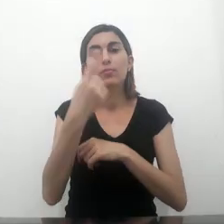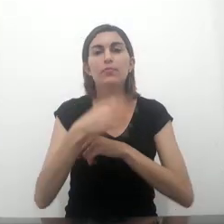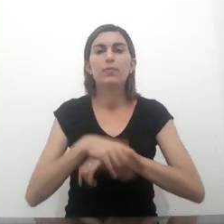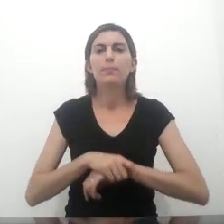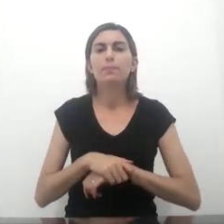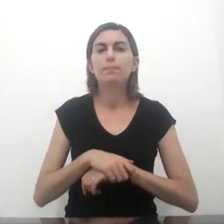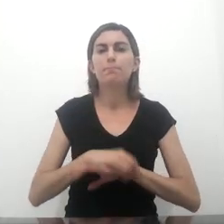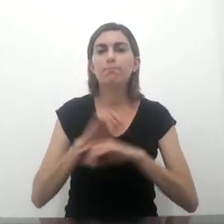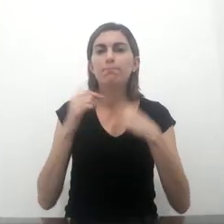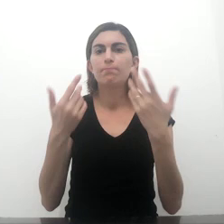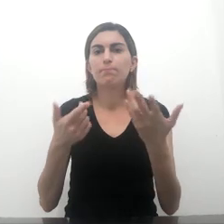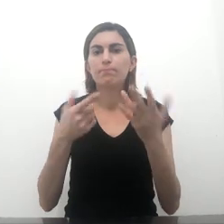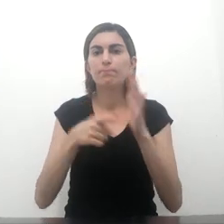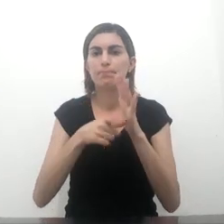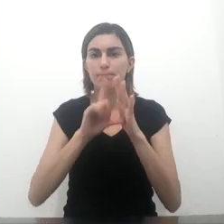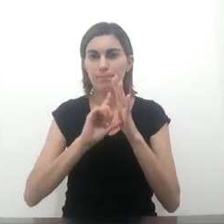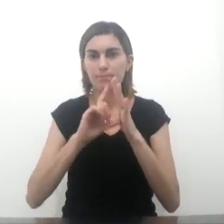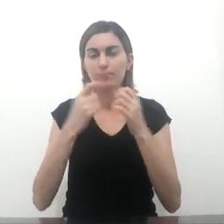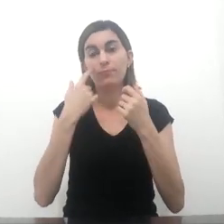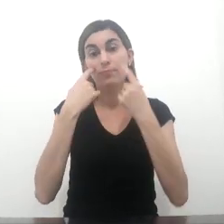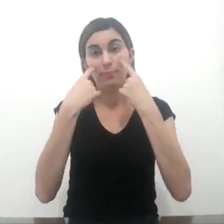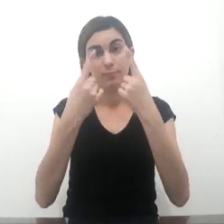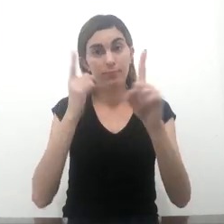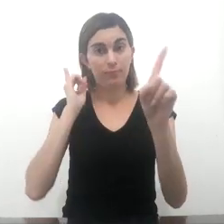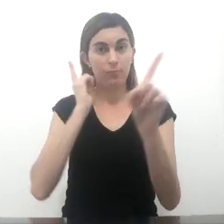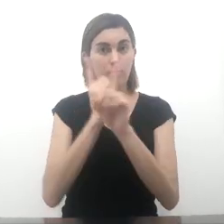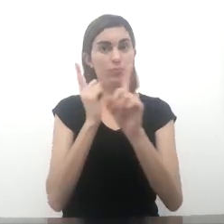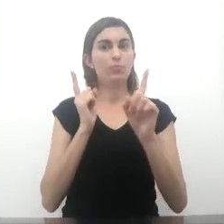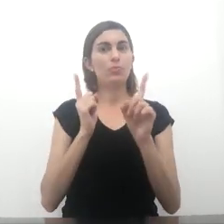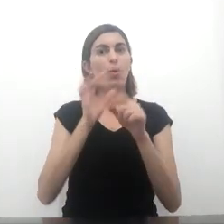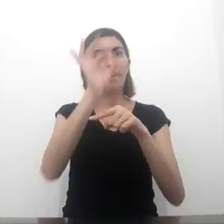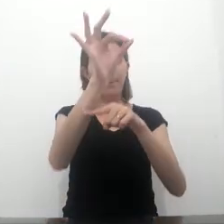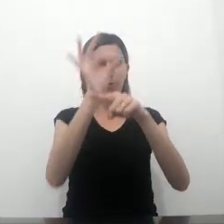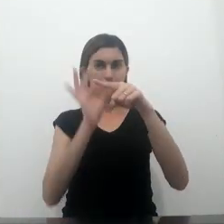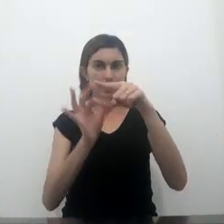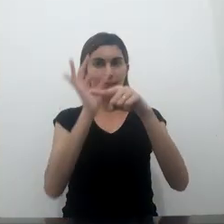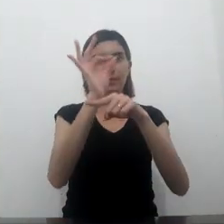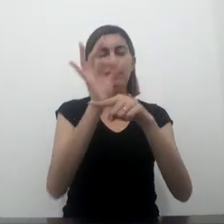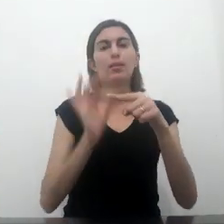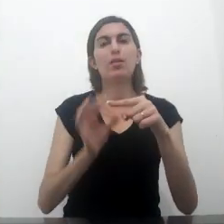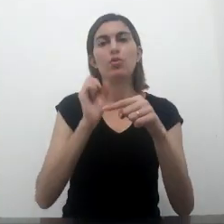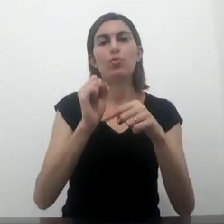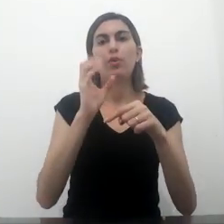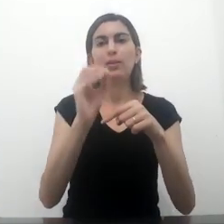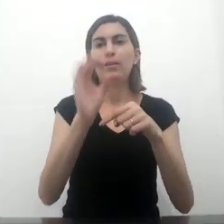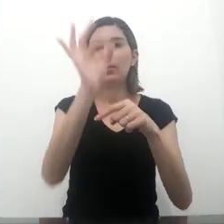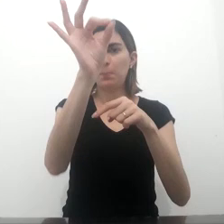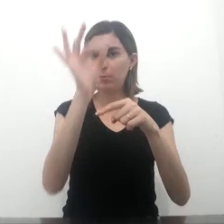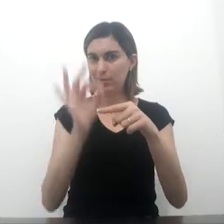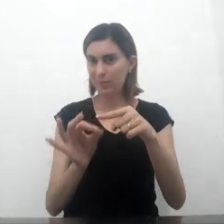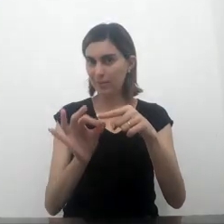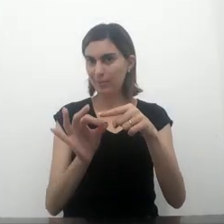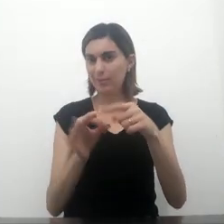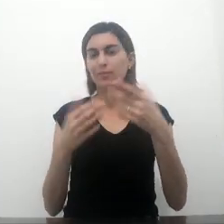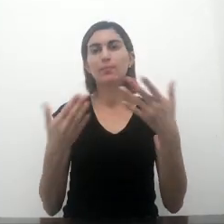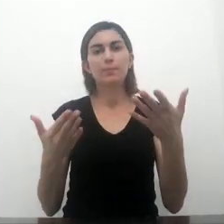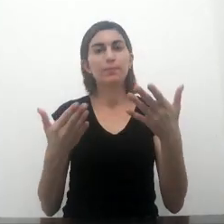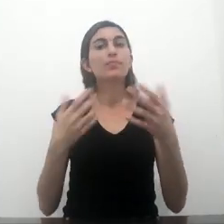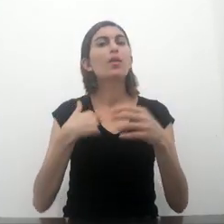Veja aqui. Na questão anterior, a gente encontrou porcentagem, 80%